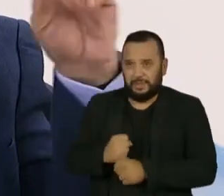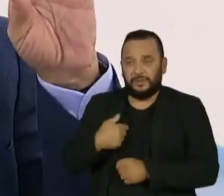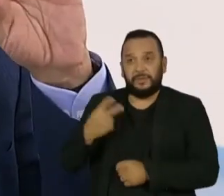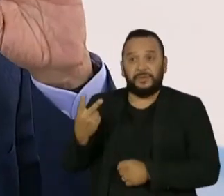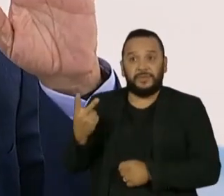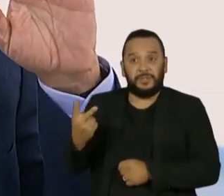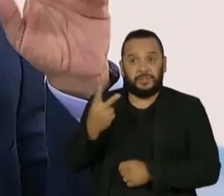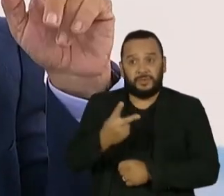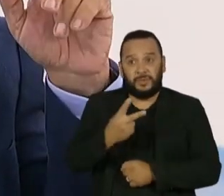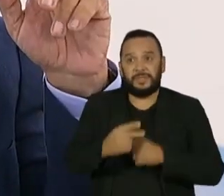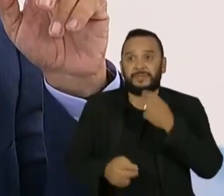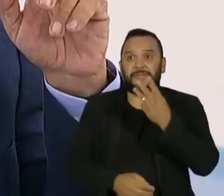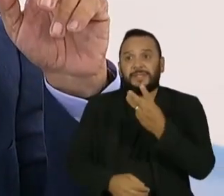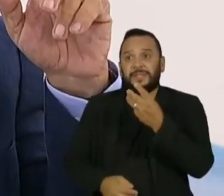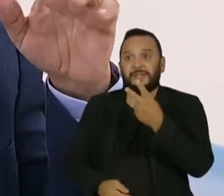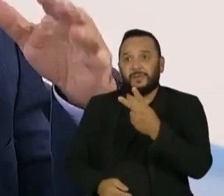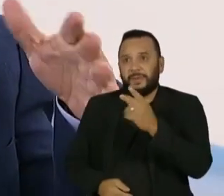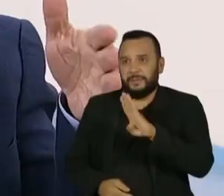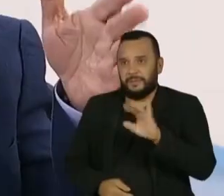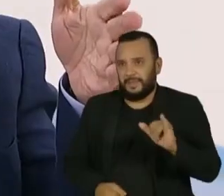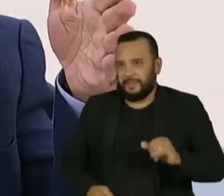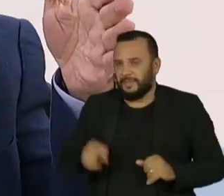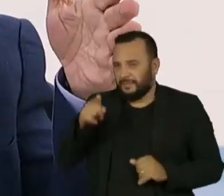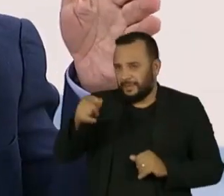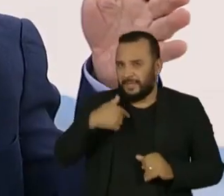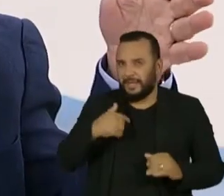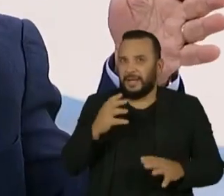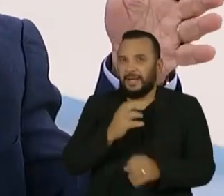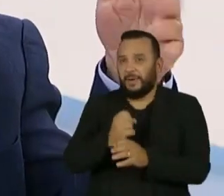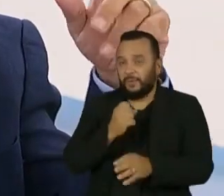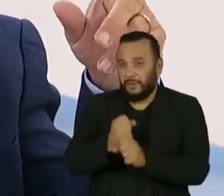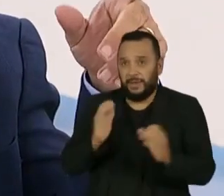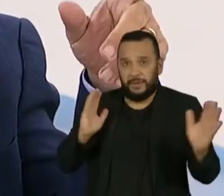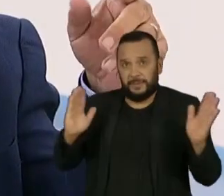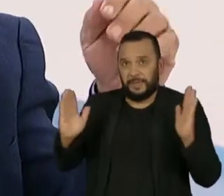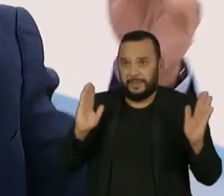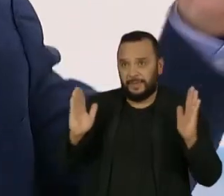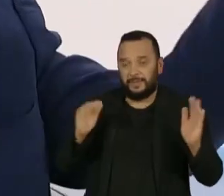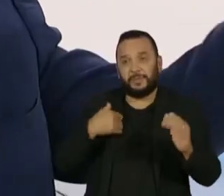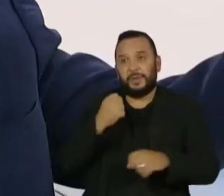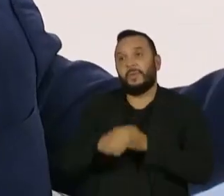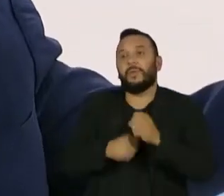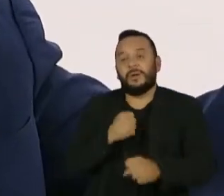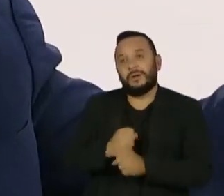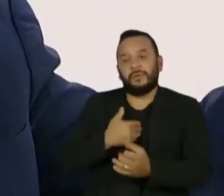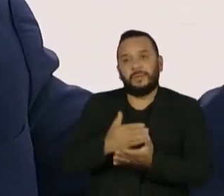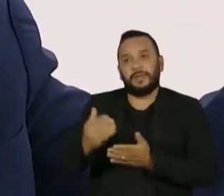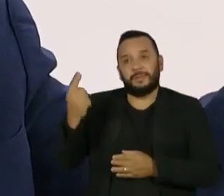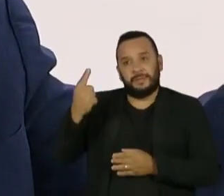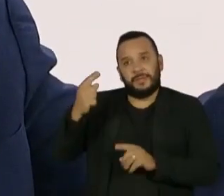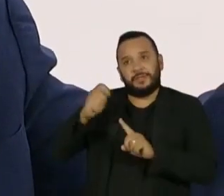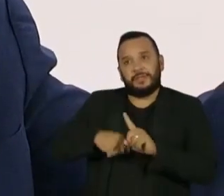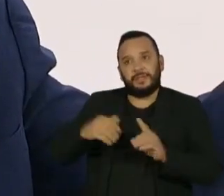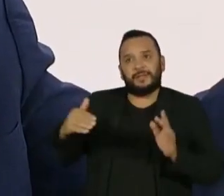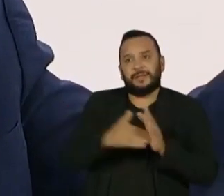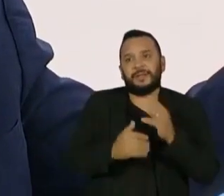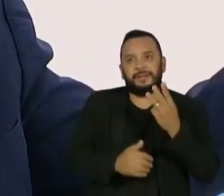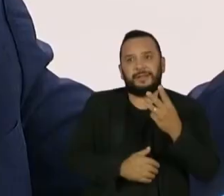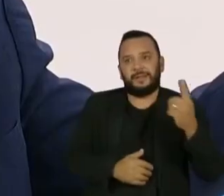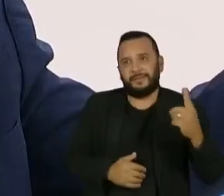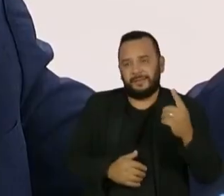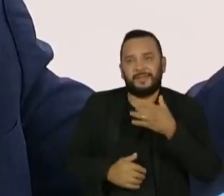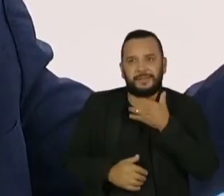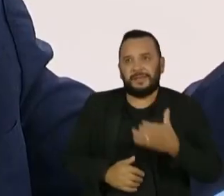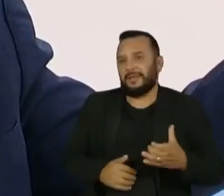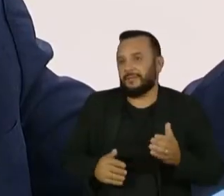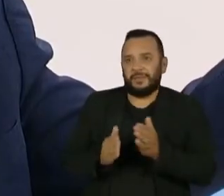de 22 só foi 32 bilhões. Então, se você pegar o período, porque o ano fiscal começa em 1º de janeiro e termina em 31 de dezembro, ele não é